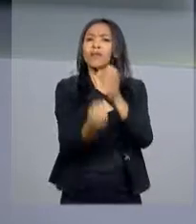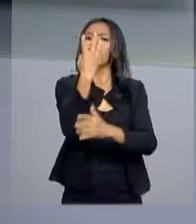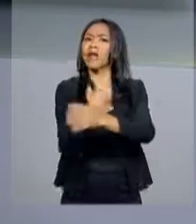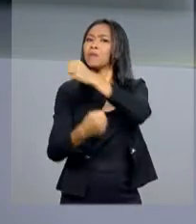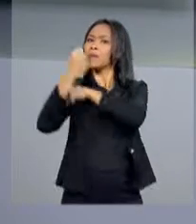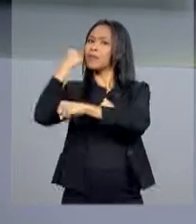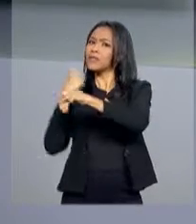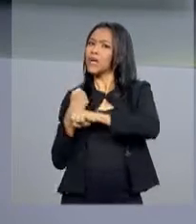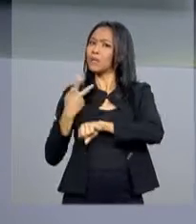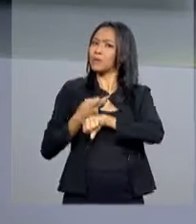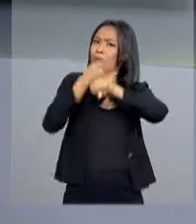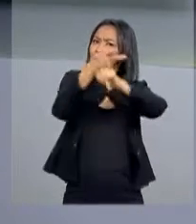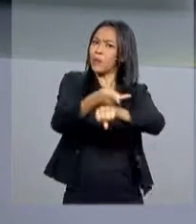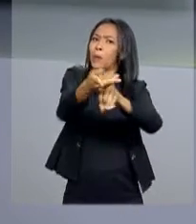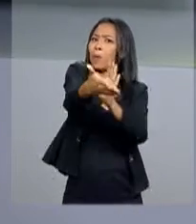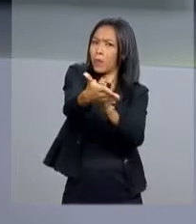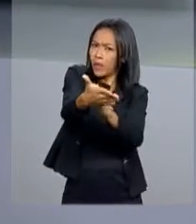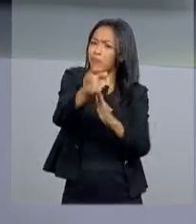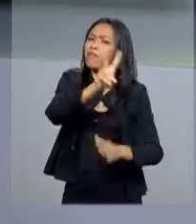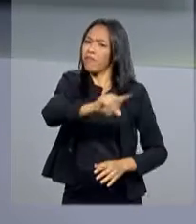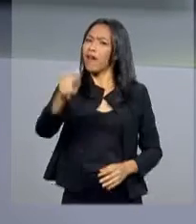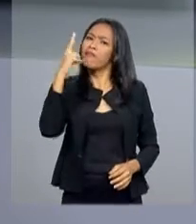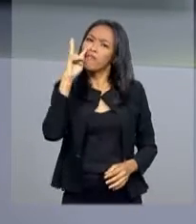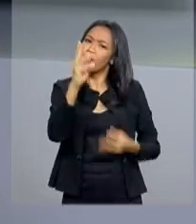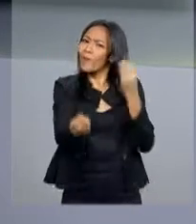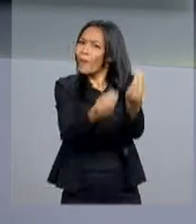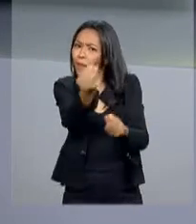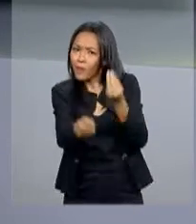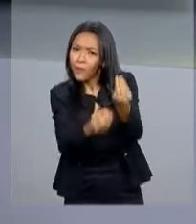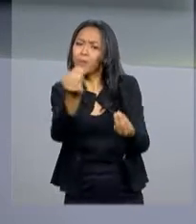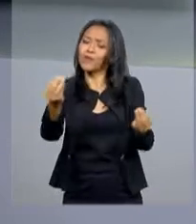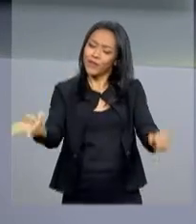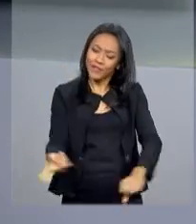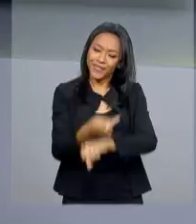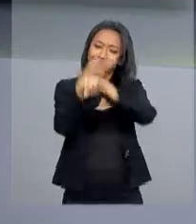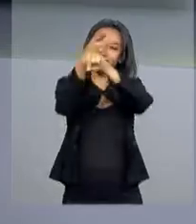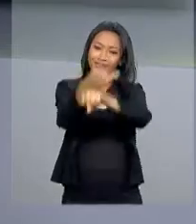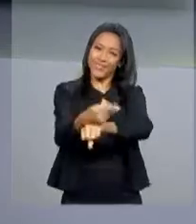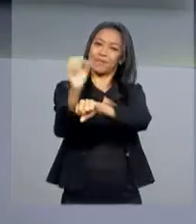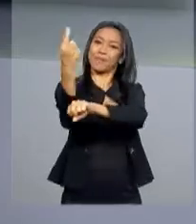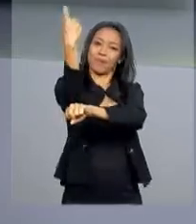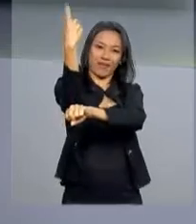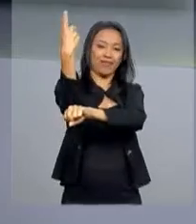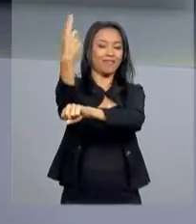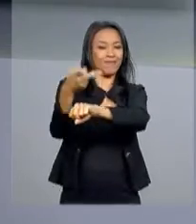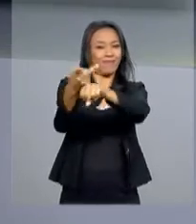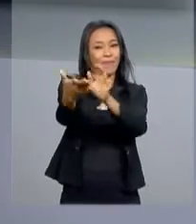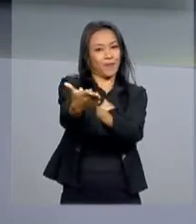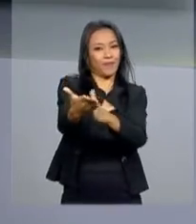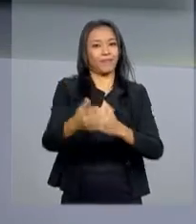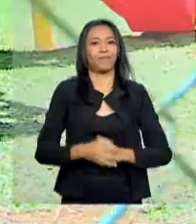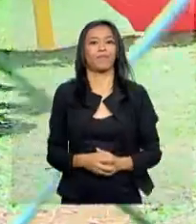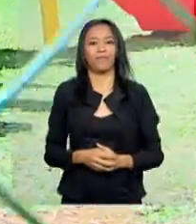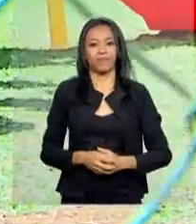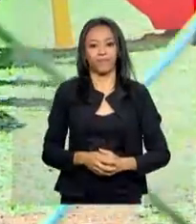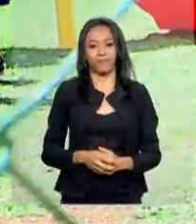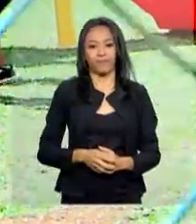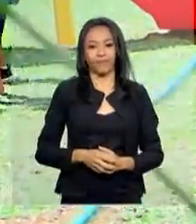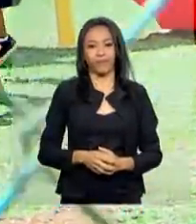o Prêmio Viva Voluntário. Você vai ver agora uma das ações que foram homenageadas nessa primeira edição do prêmio.